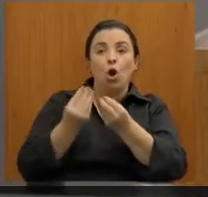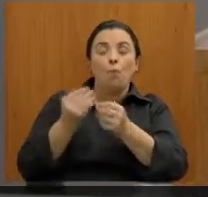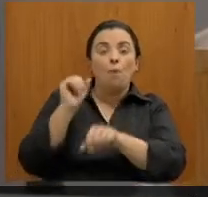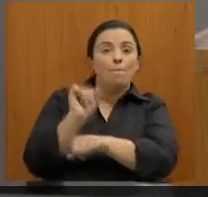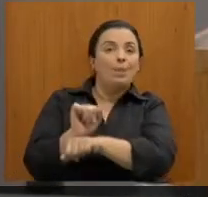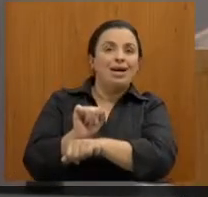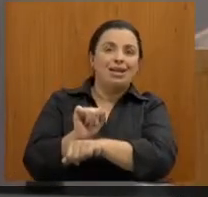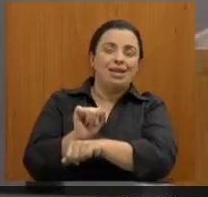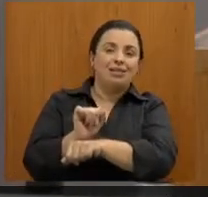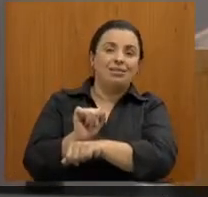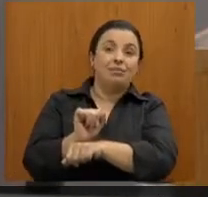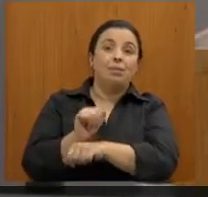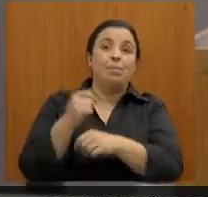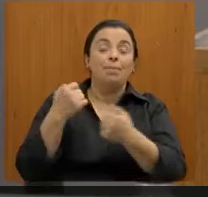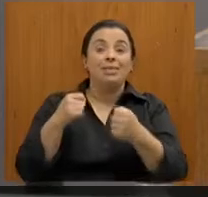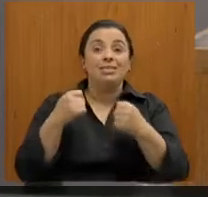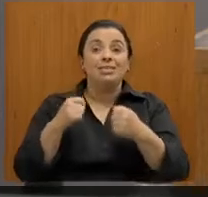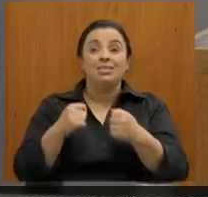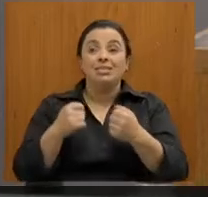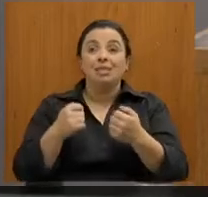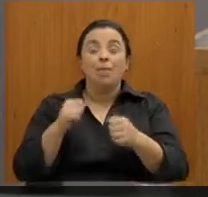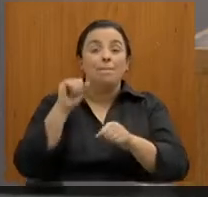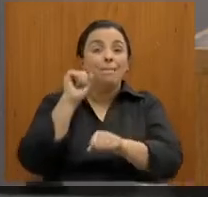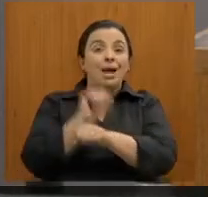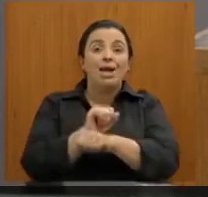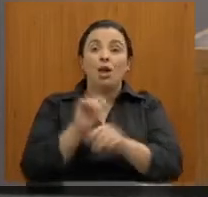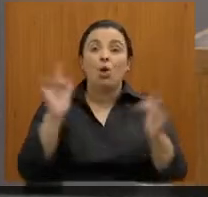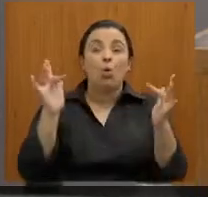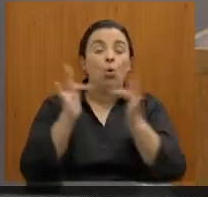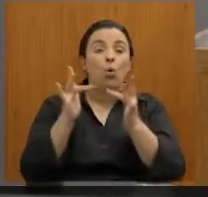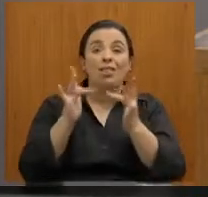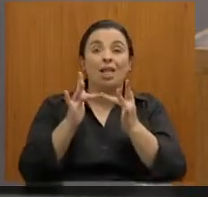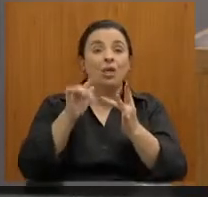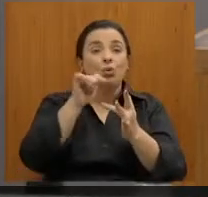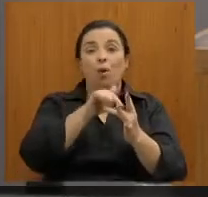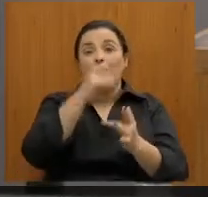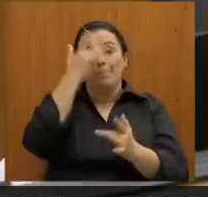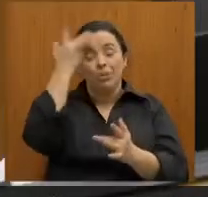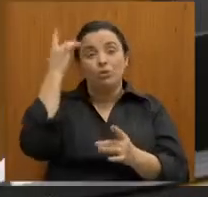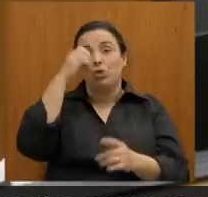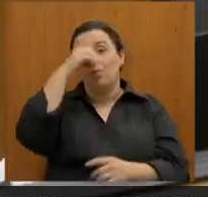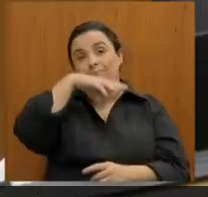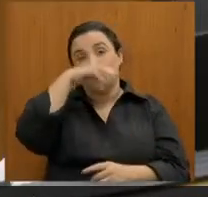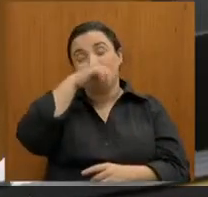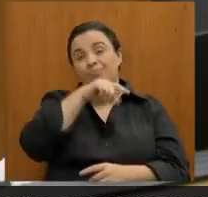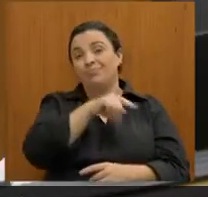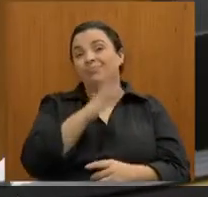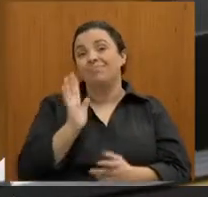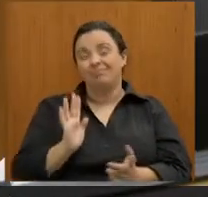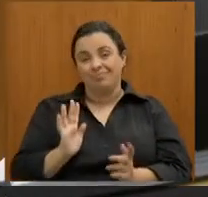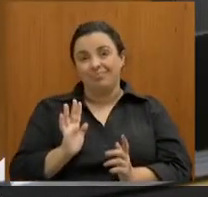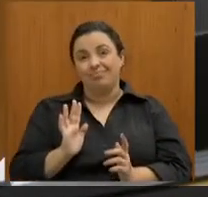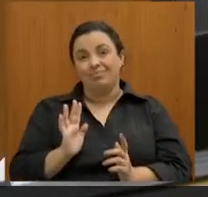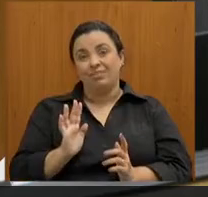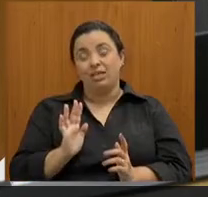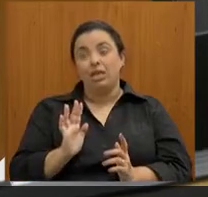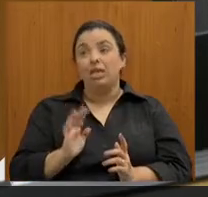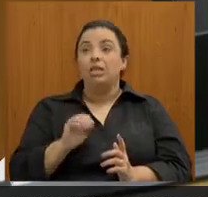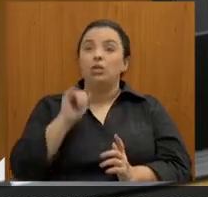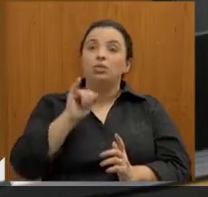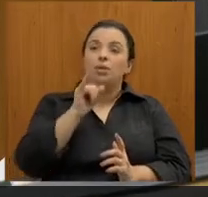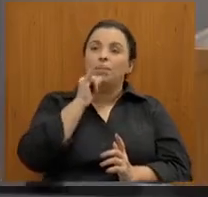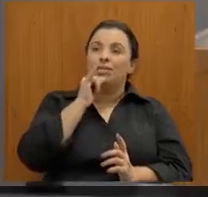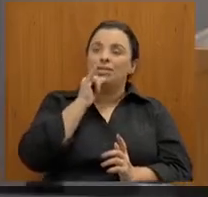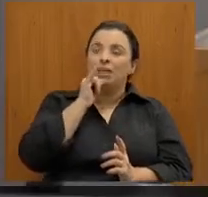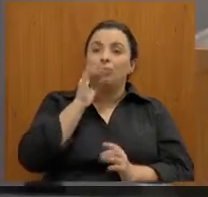é mais ter o contato pelo menos naquele momento com o seu agressor então quando o judiciário